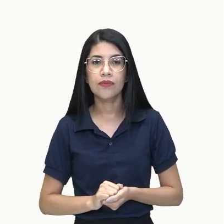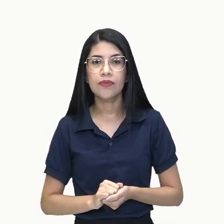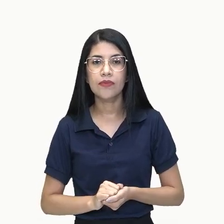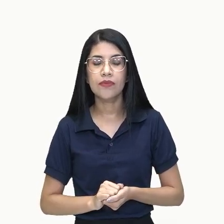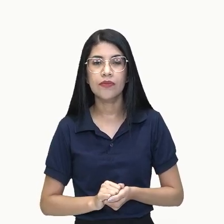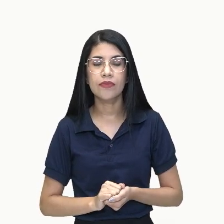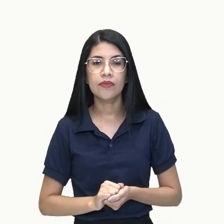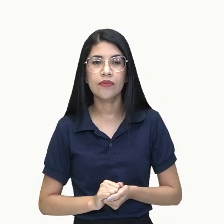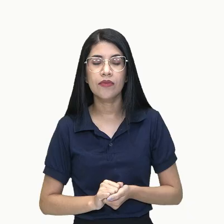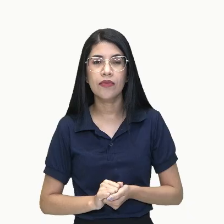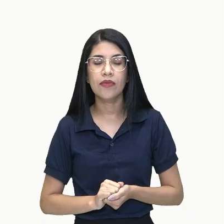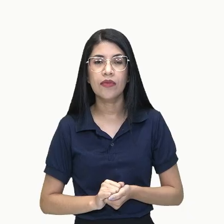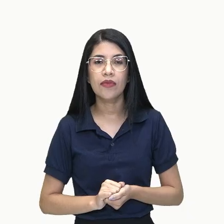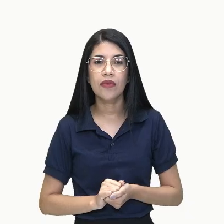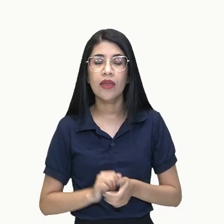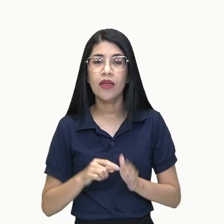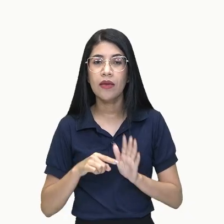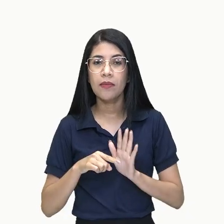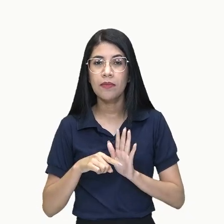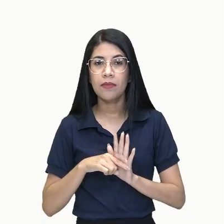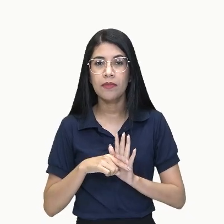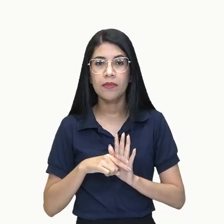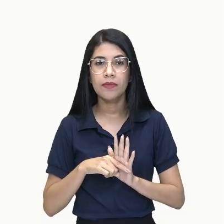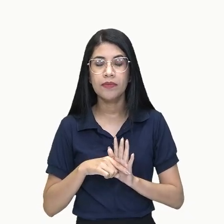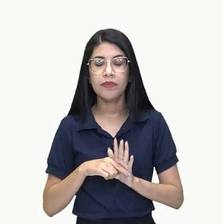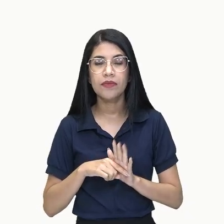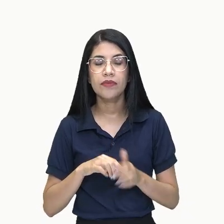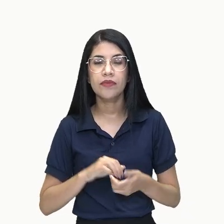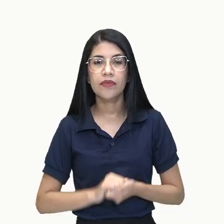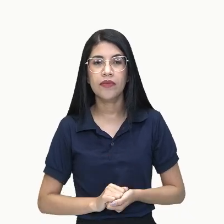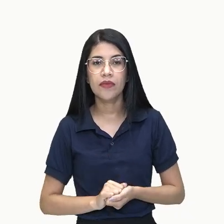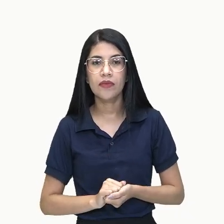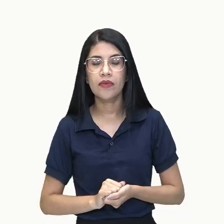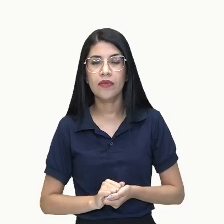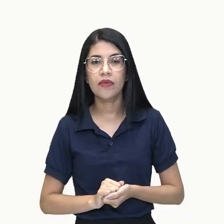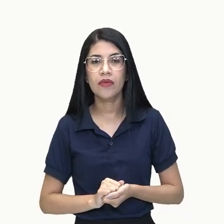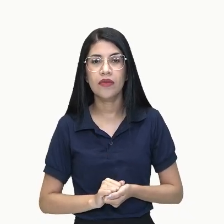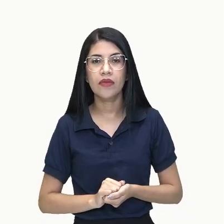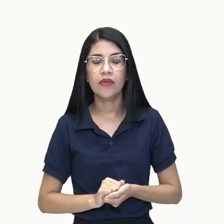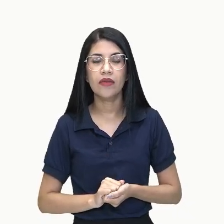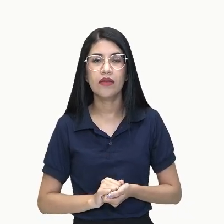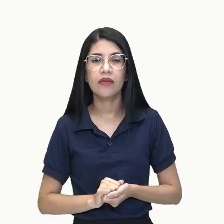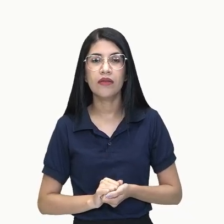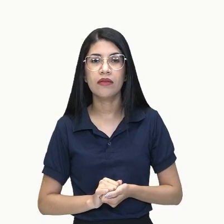2024, né, menos, aqui, ó, 2024 menos de